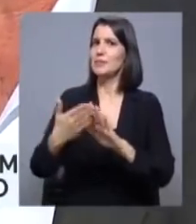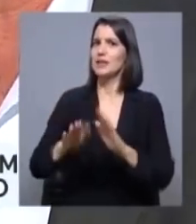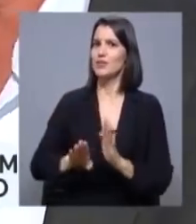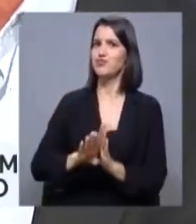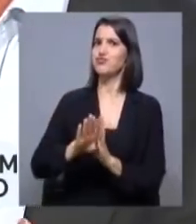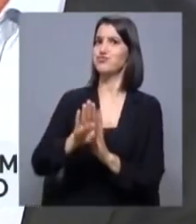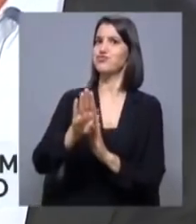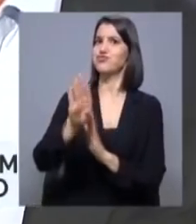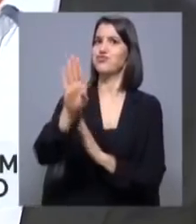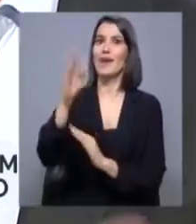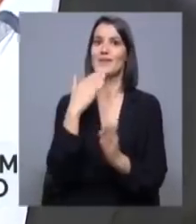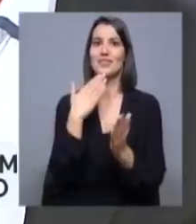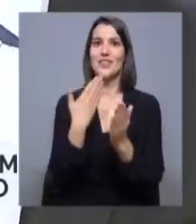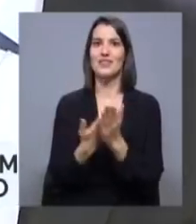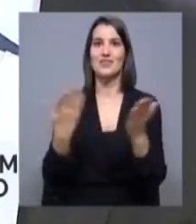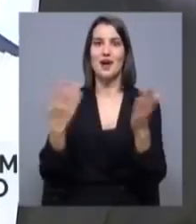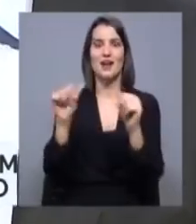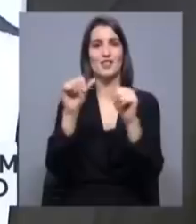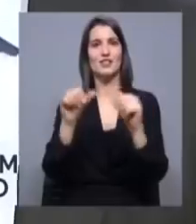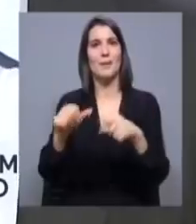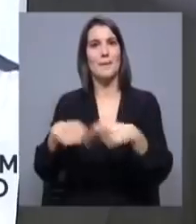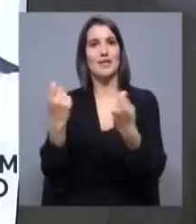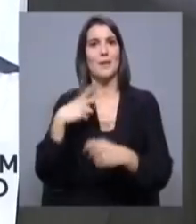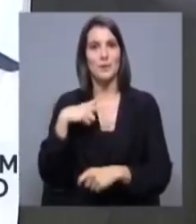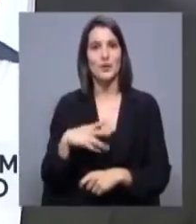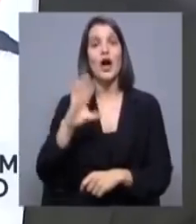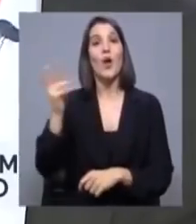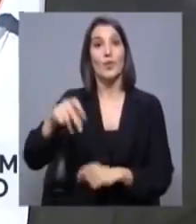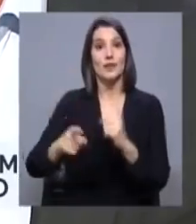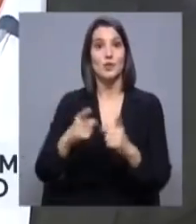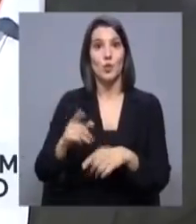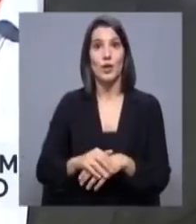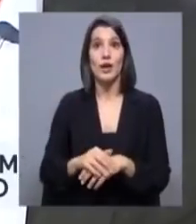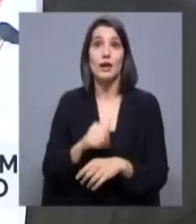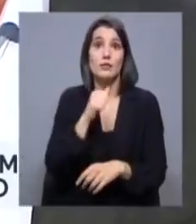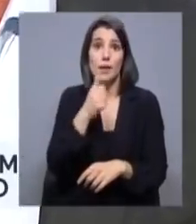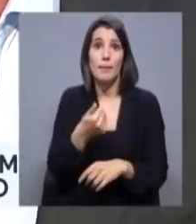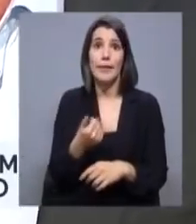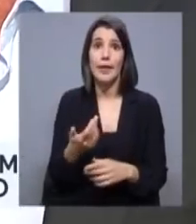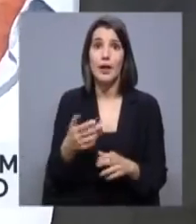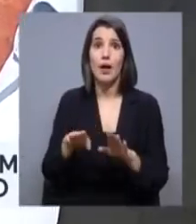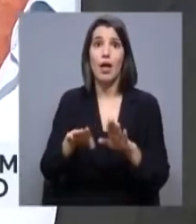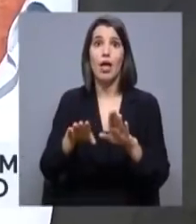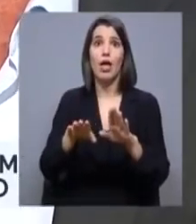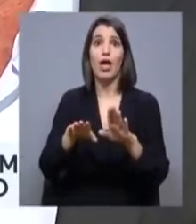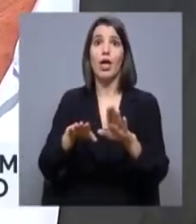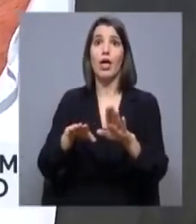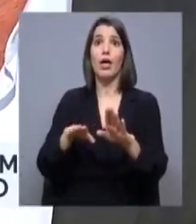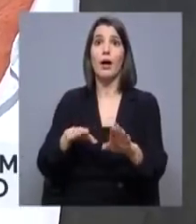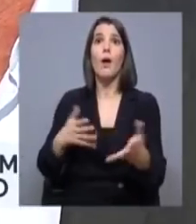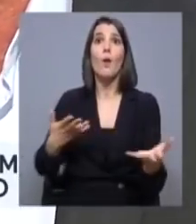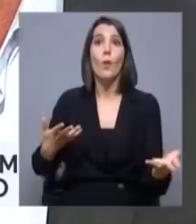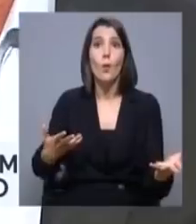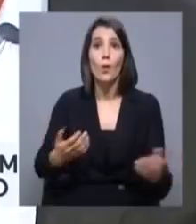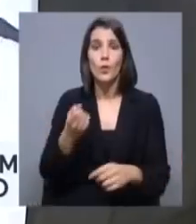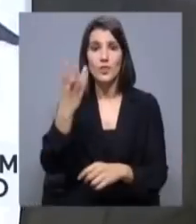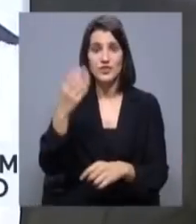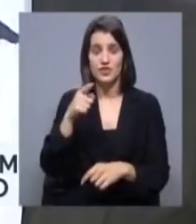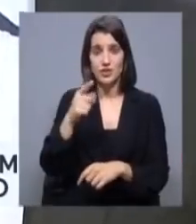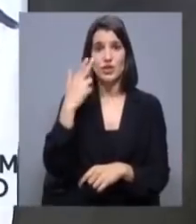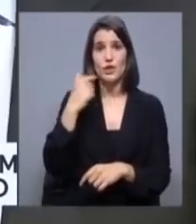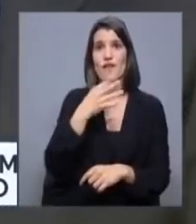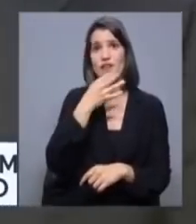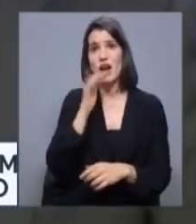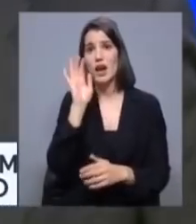sem inevitável no tempo aprender português e o que acontece apagar eu gostava de saber quantas vezes mais vão dar abertura